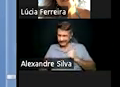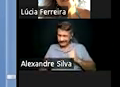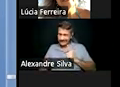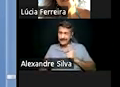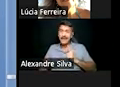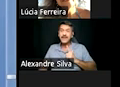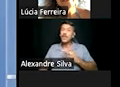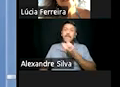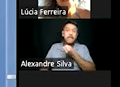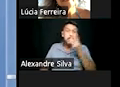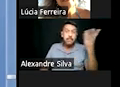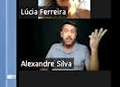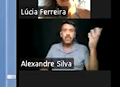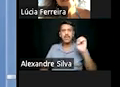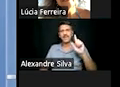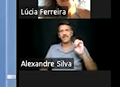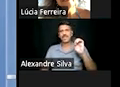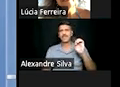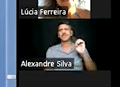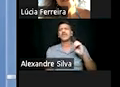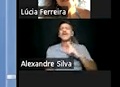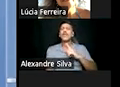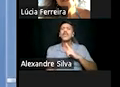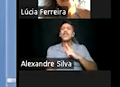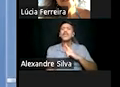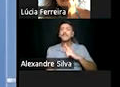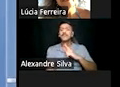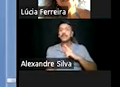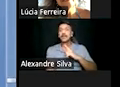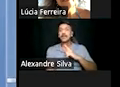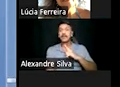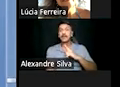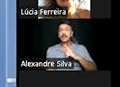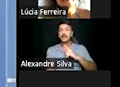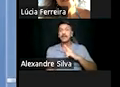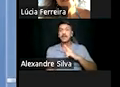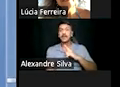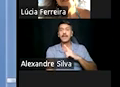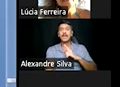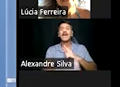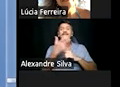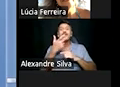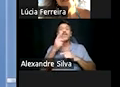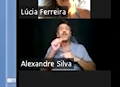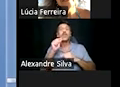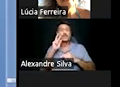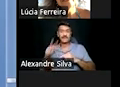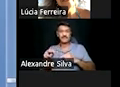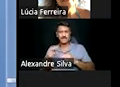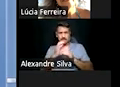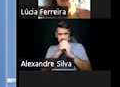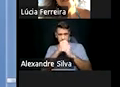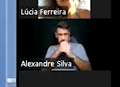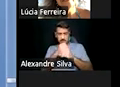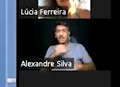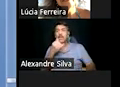elementos fósseis de filamentos algálicos. Quando se observa no microscópio eletrônico, a